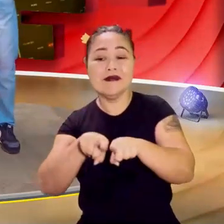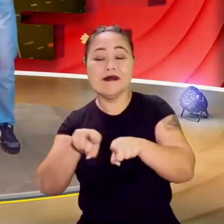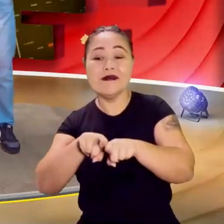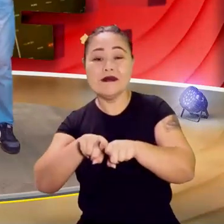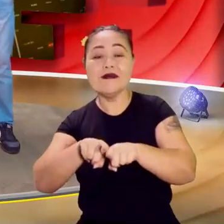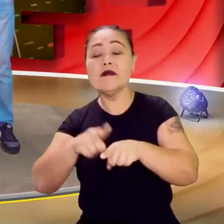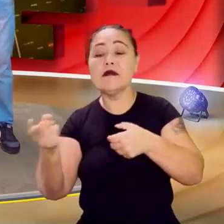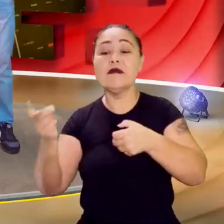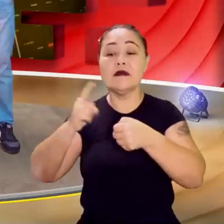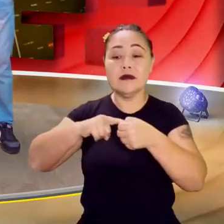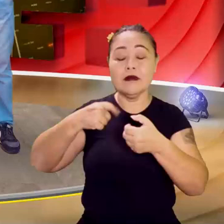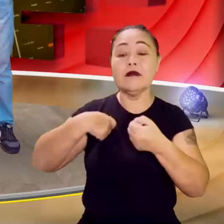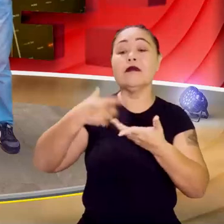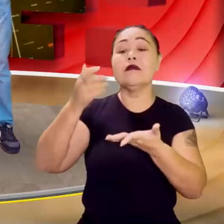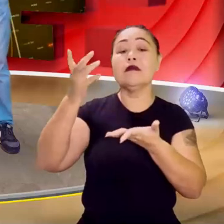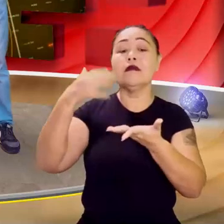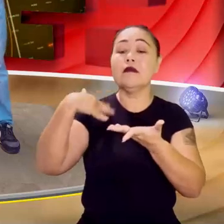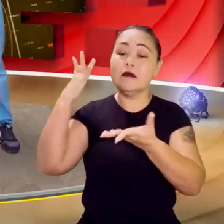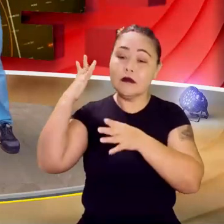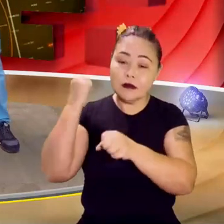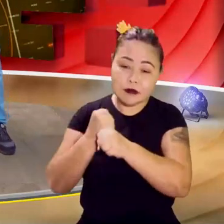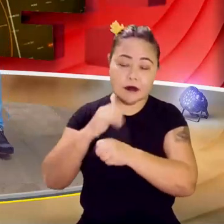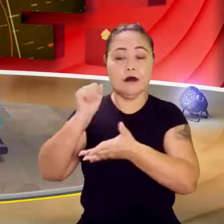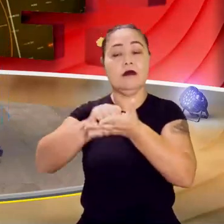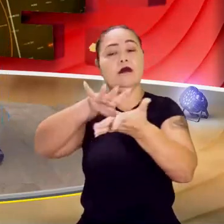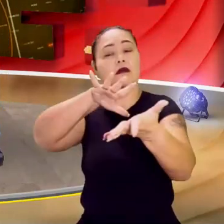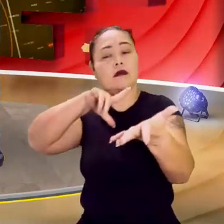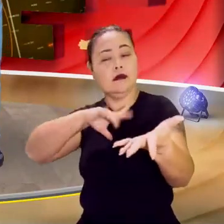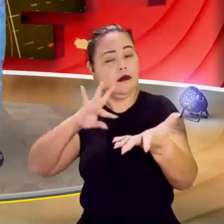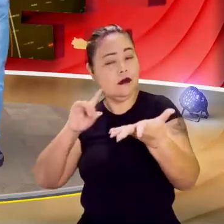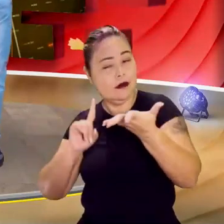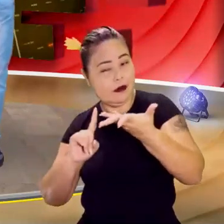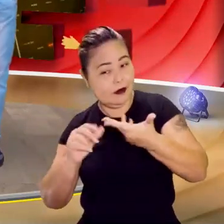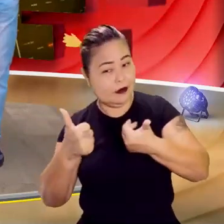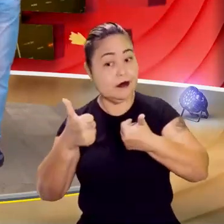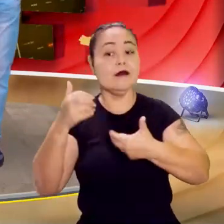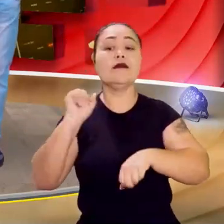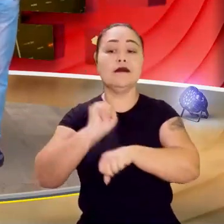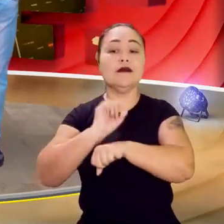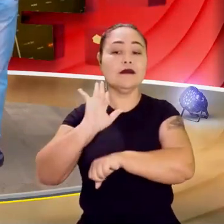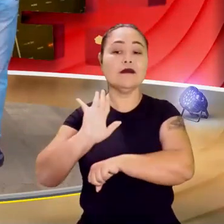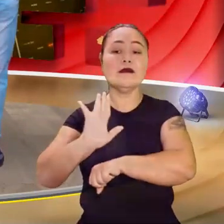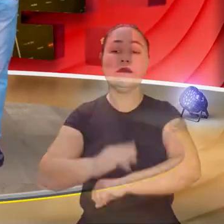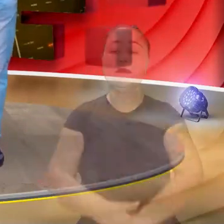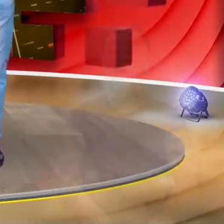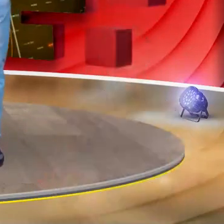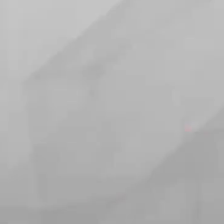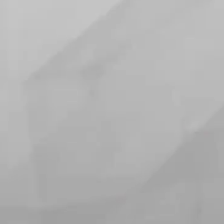certo? E a gente volta com as nossas revisões, atividades de sala e tudo mais. Até já!